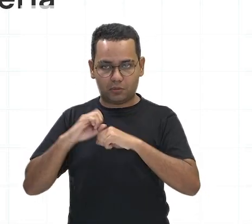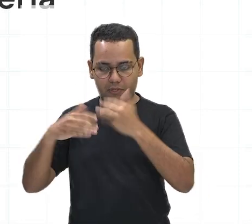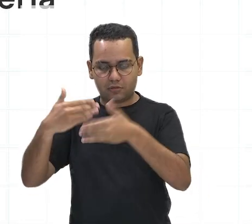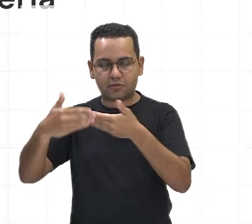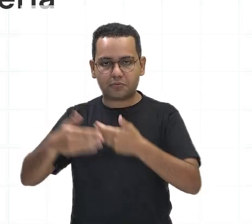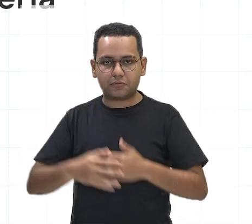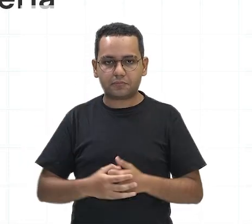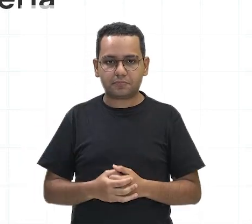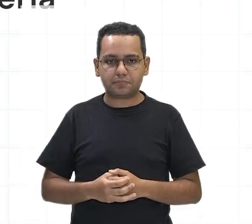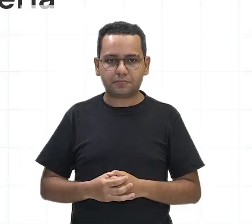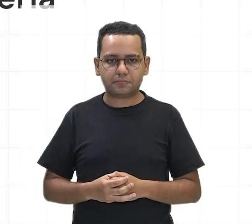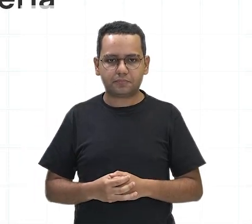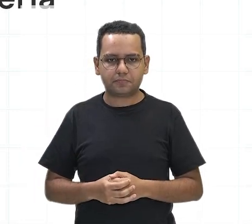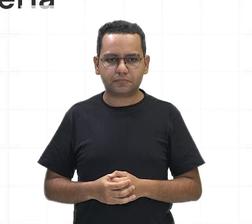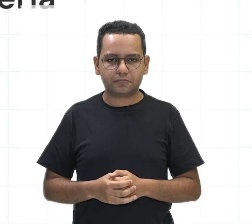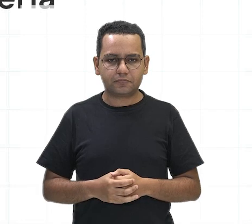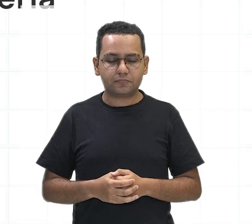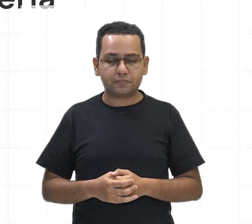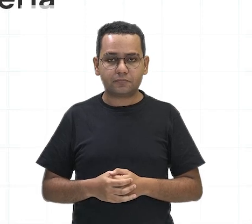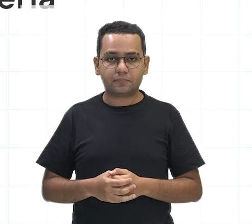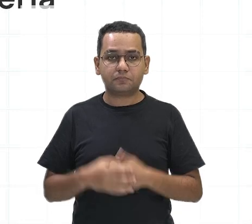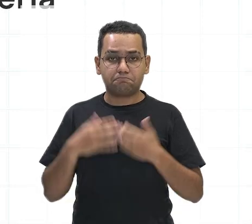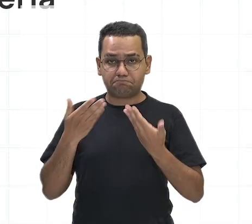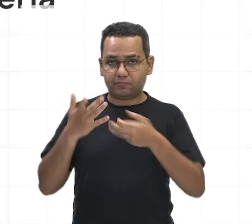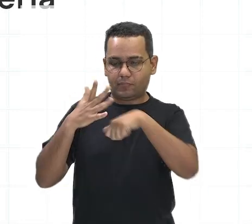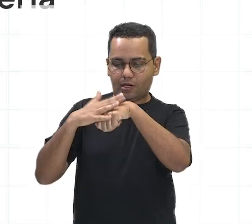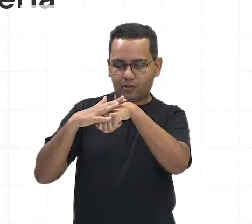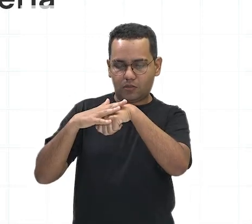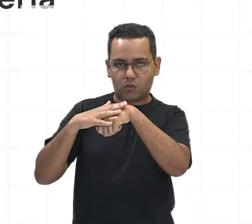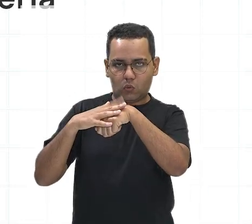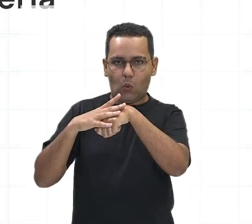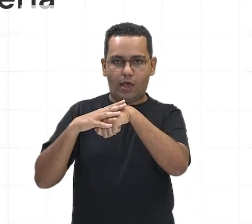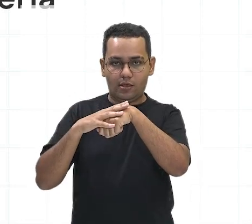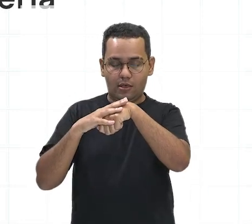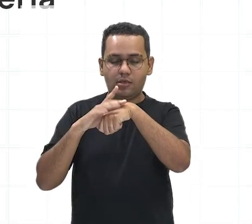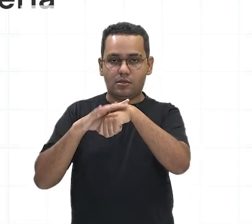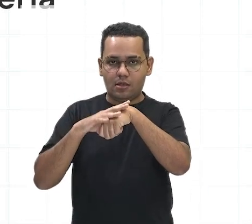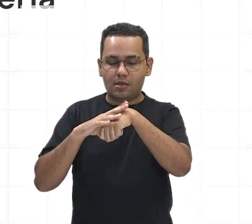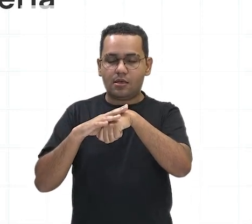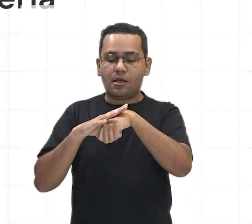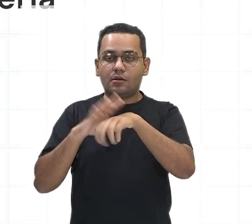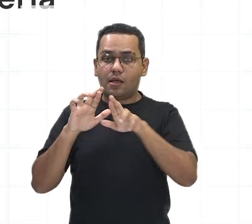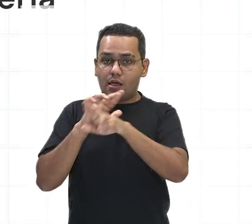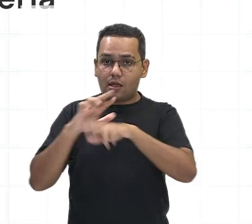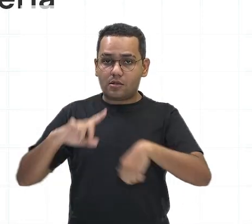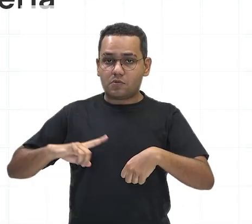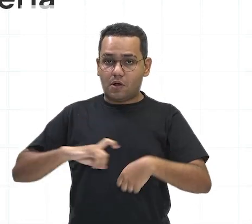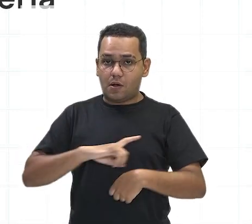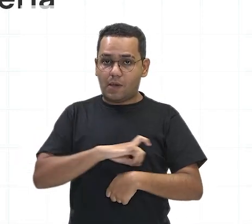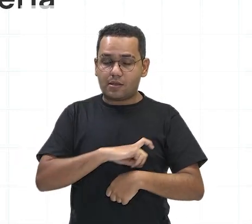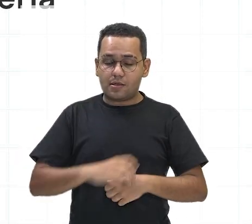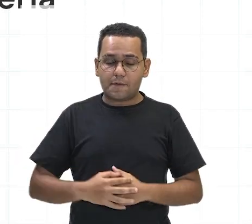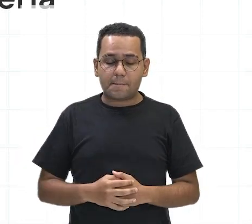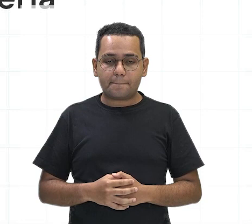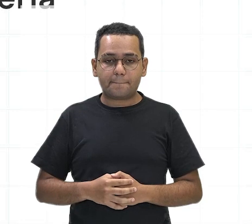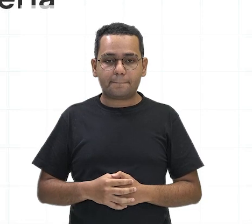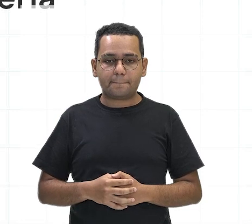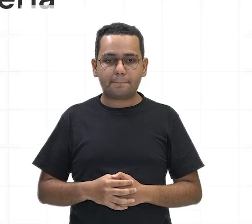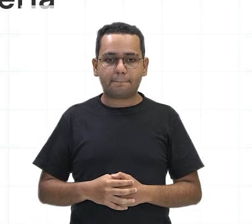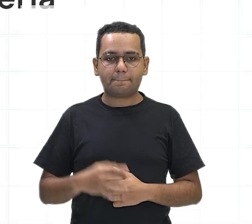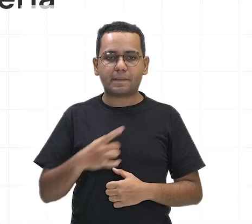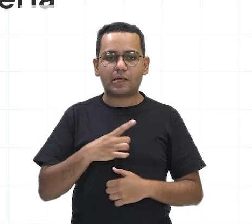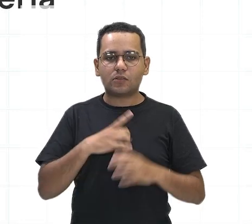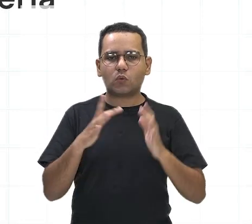desenvolvê-la, né? Como a gente pôde observar ali, essa doença está relacionada aí com uma bactéria, né? A bactéria que vai causar a doença, através